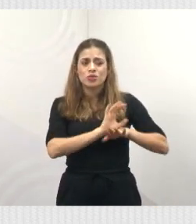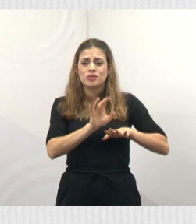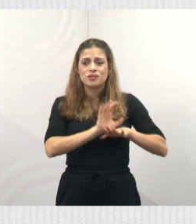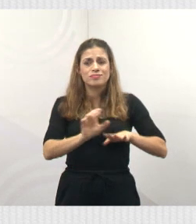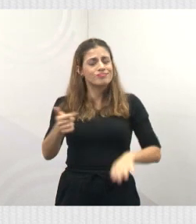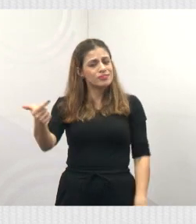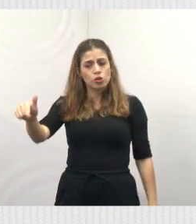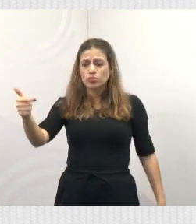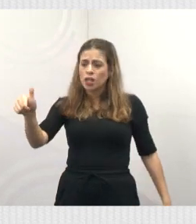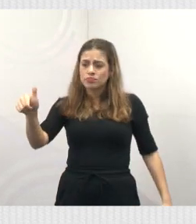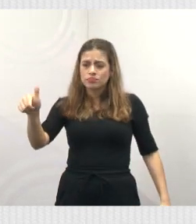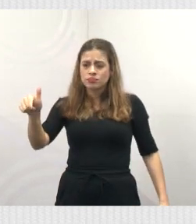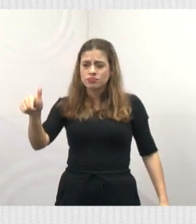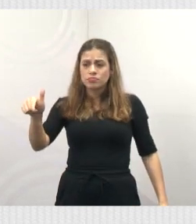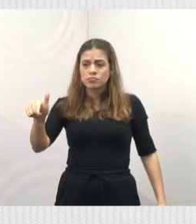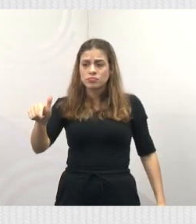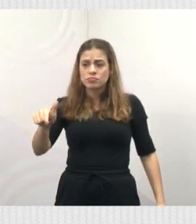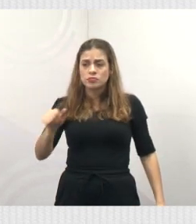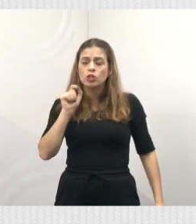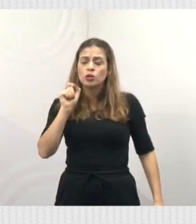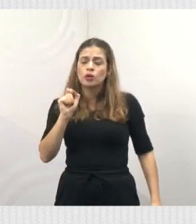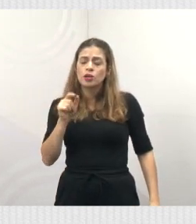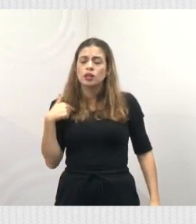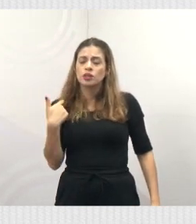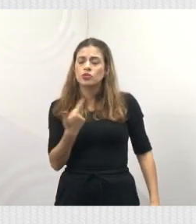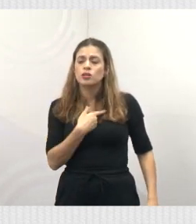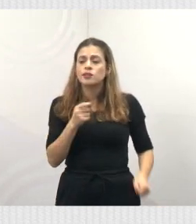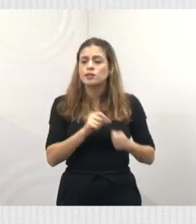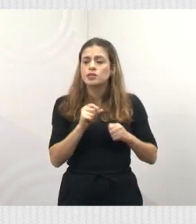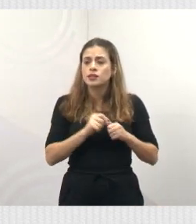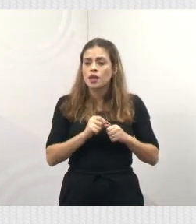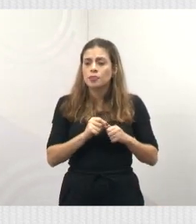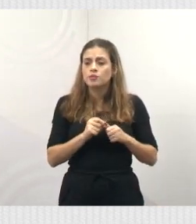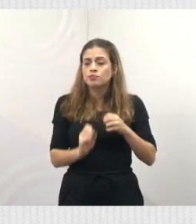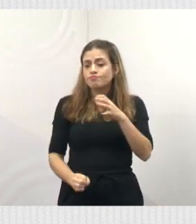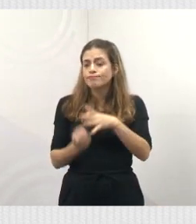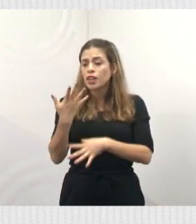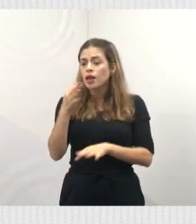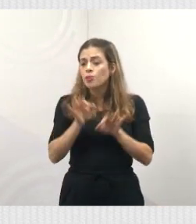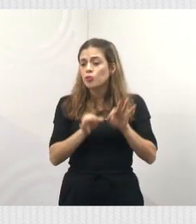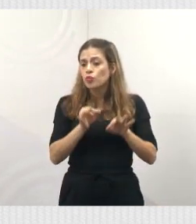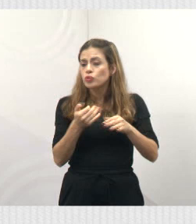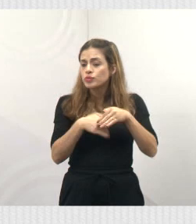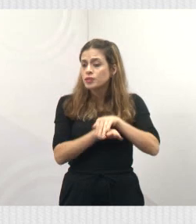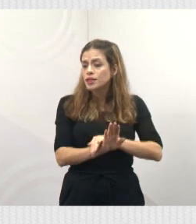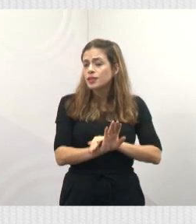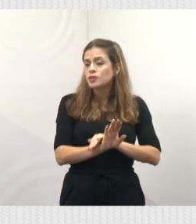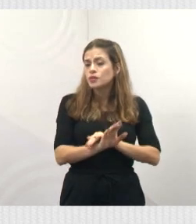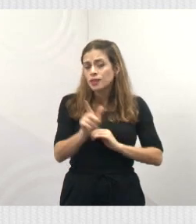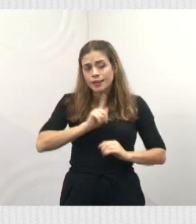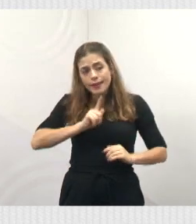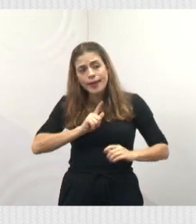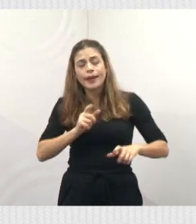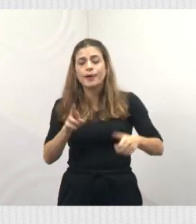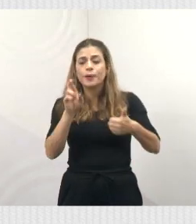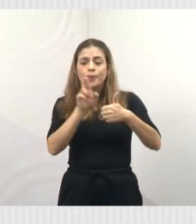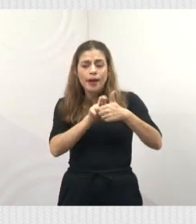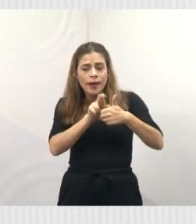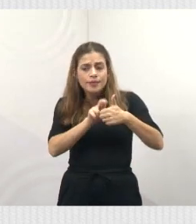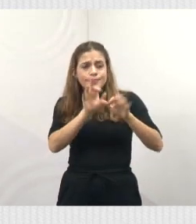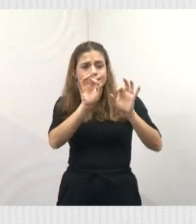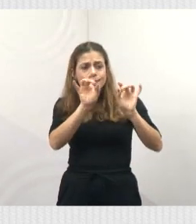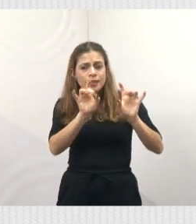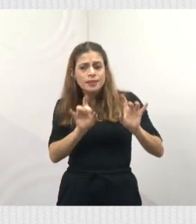não existe. O que nós fizemos? Criamos o controle interno, destinamos os cargos específicos para servidores